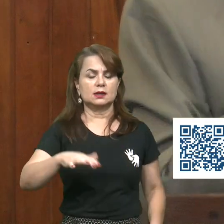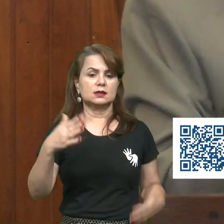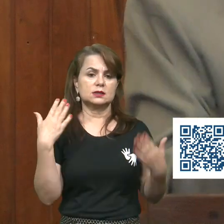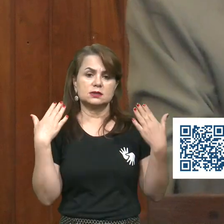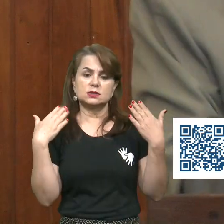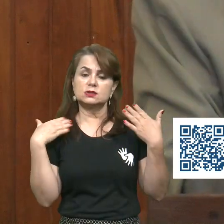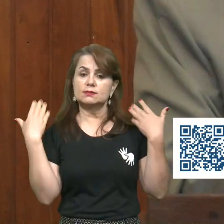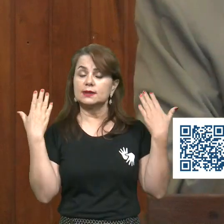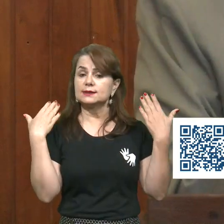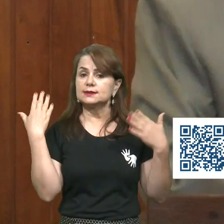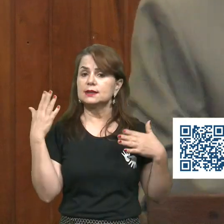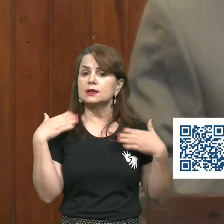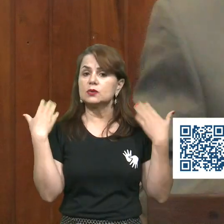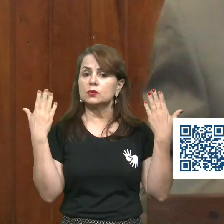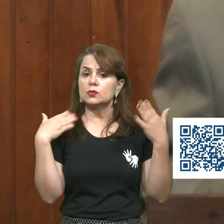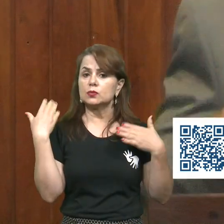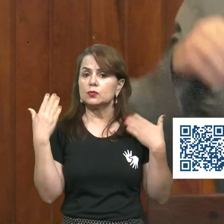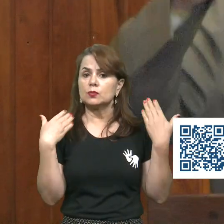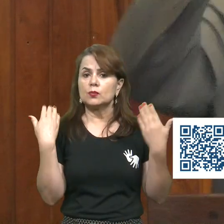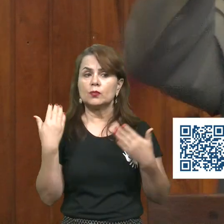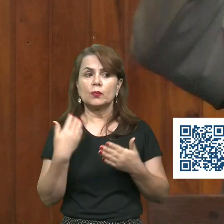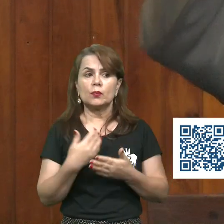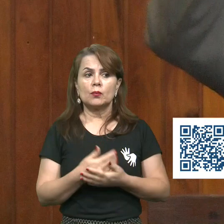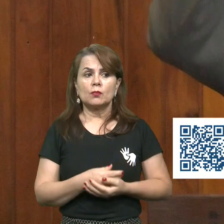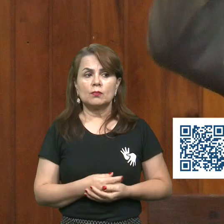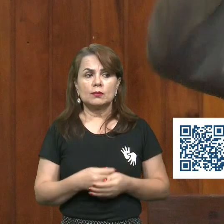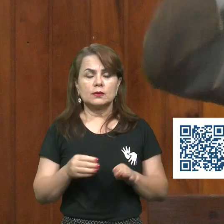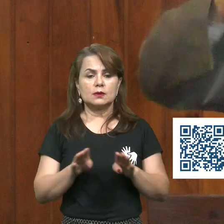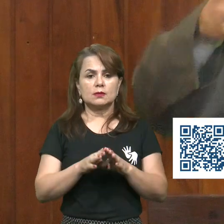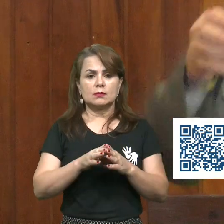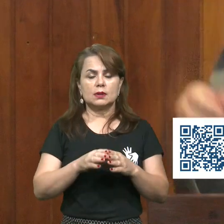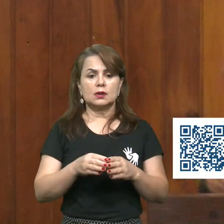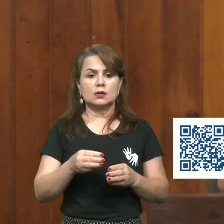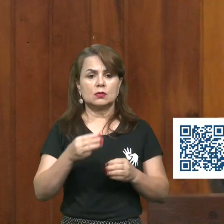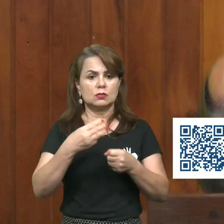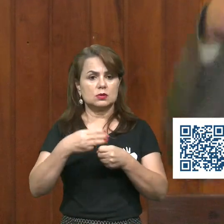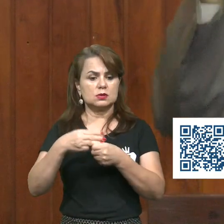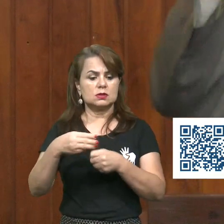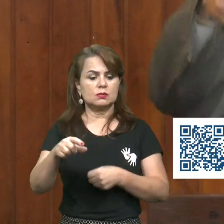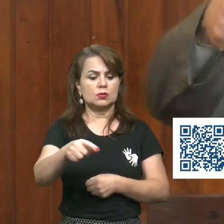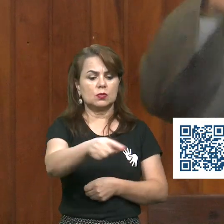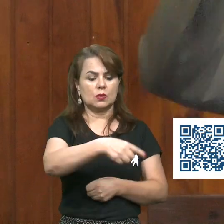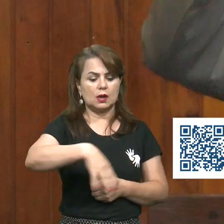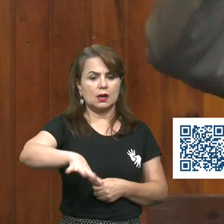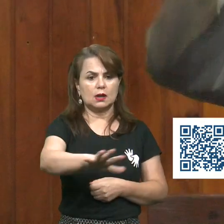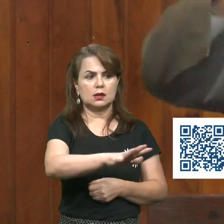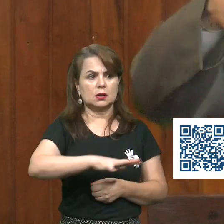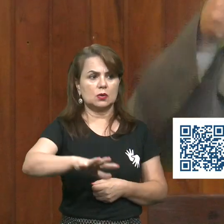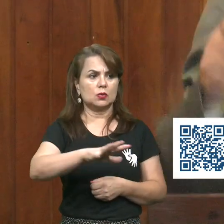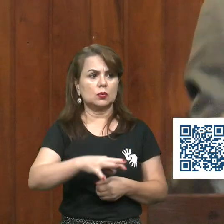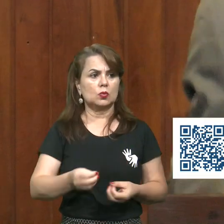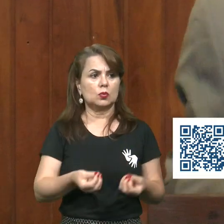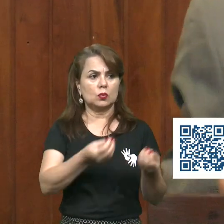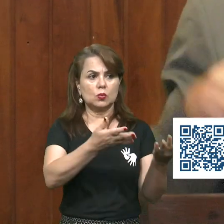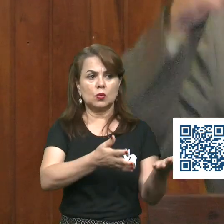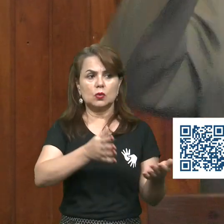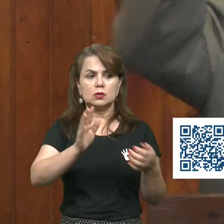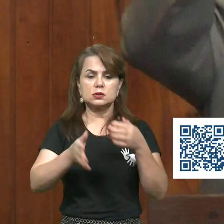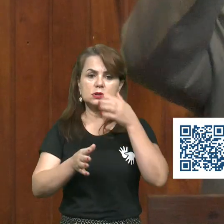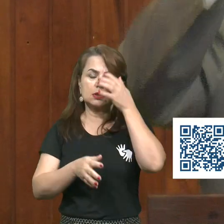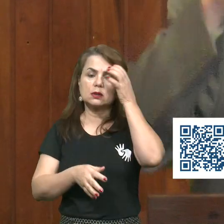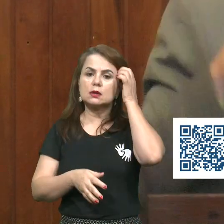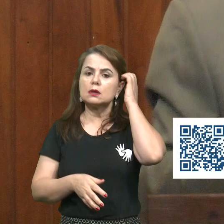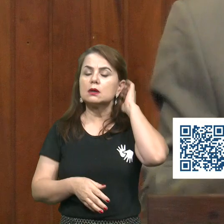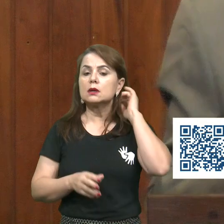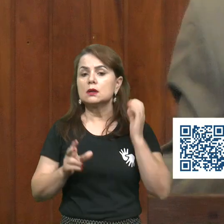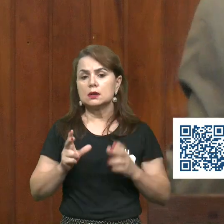o município doou aquela área. Essa casa foi a avalista desse empreendimento